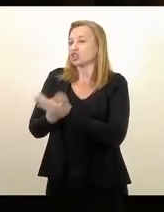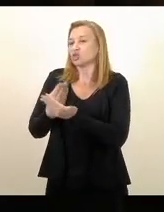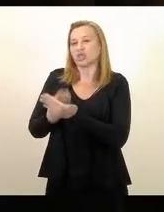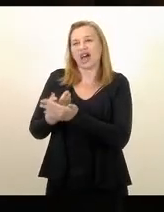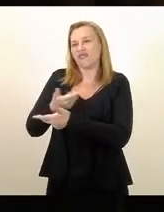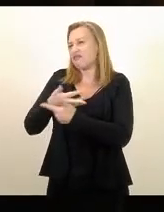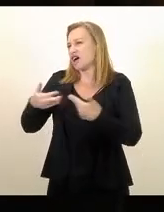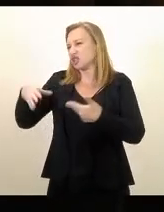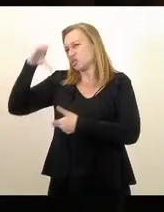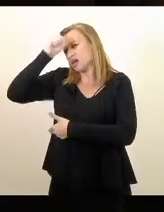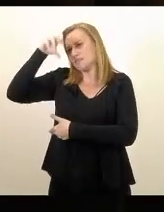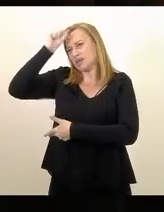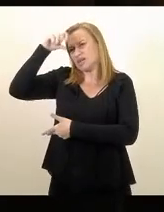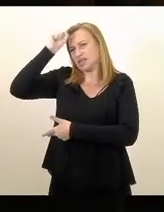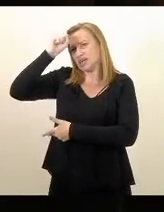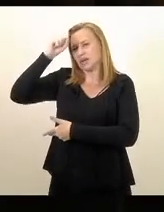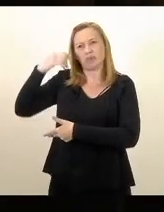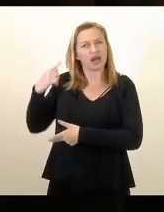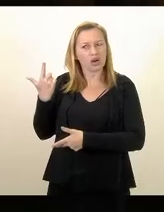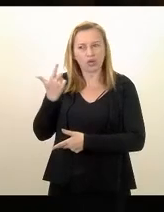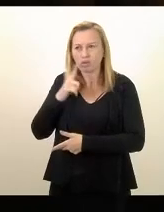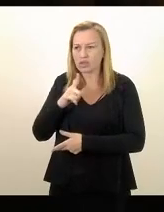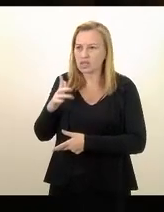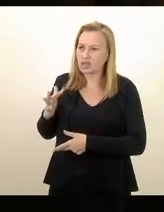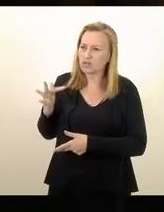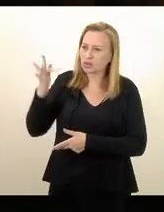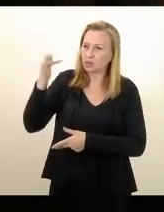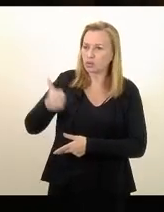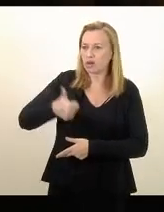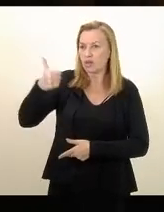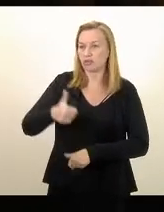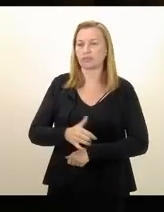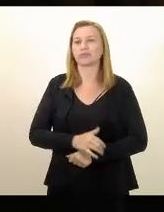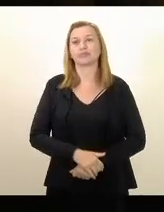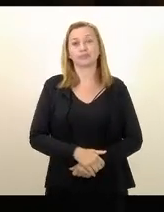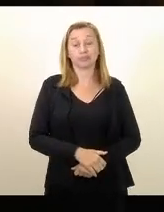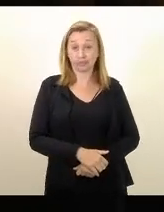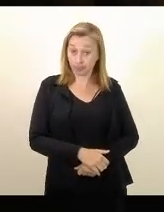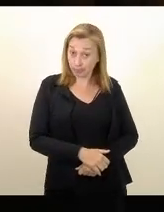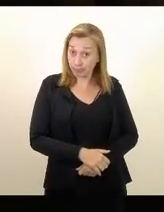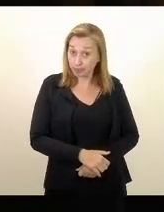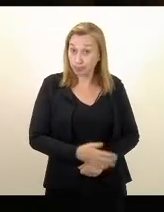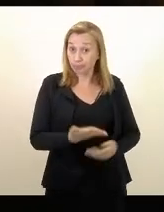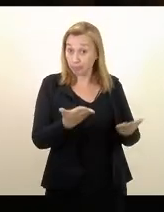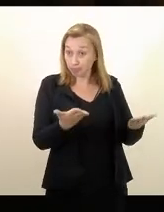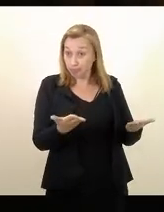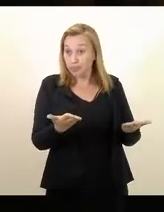aprender para alcançar o que se espera deles no futuro esta